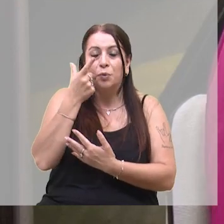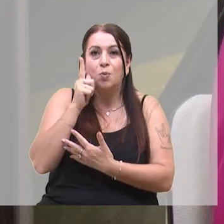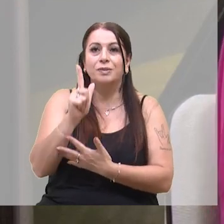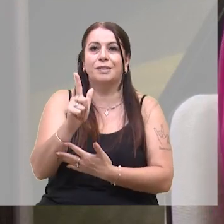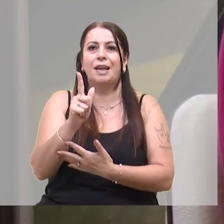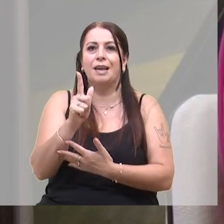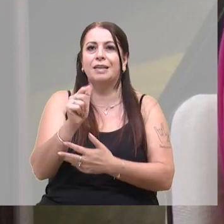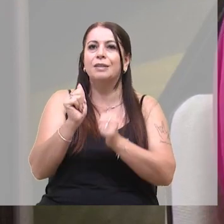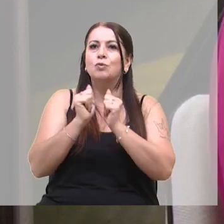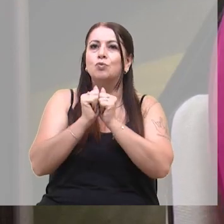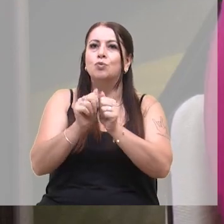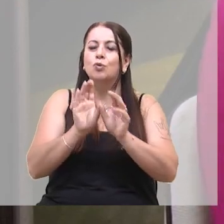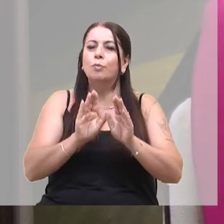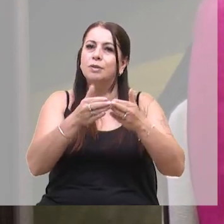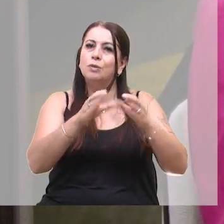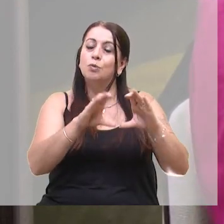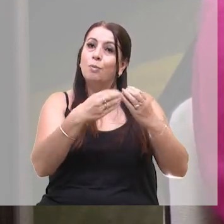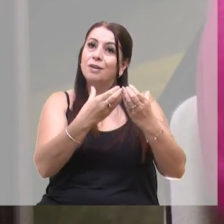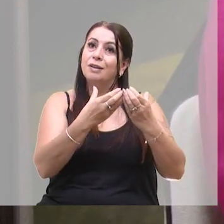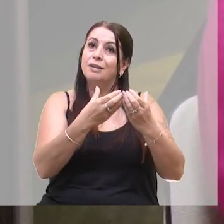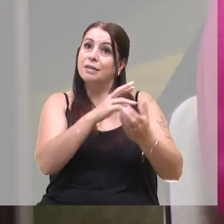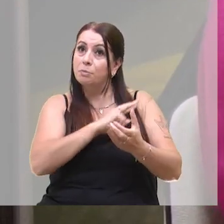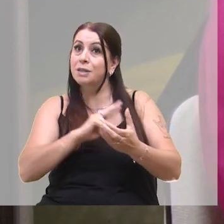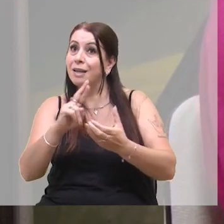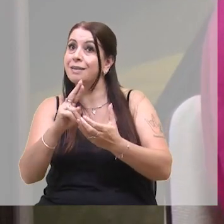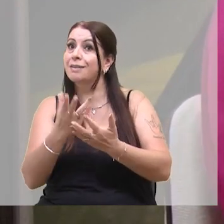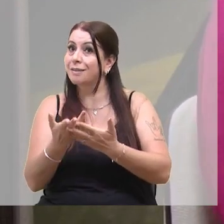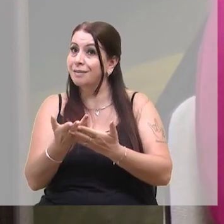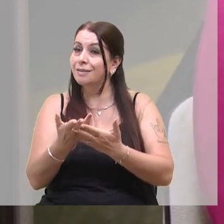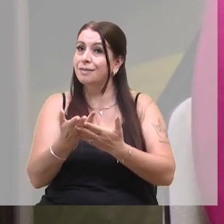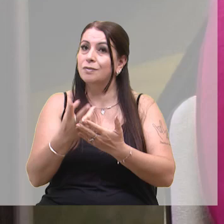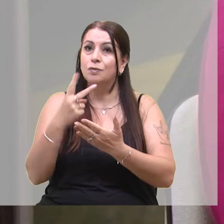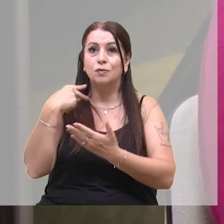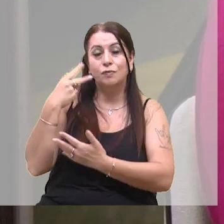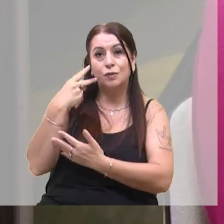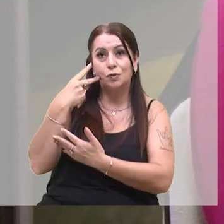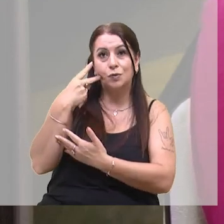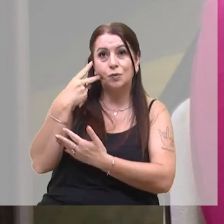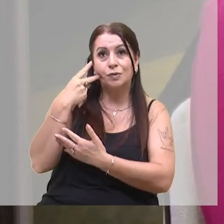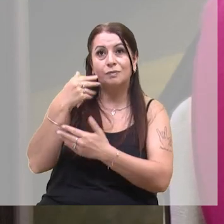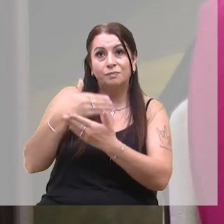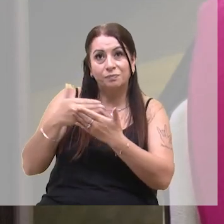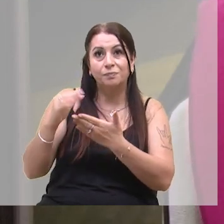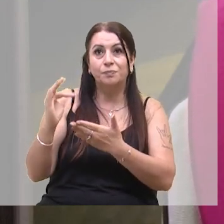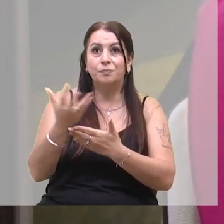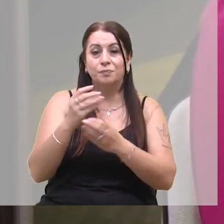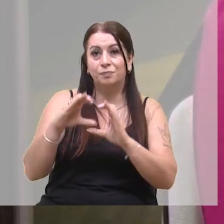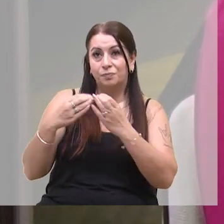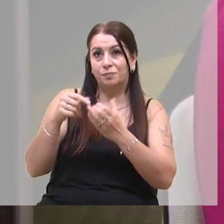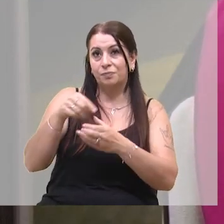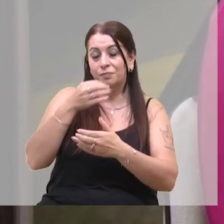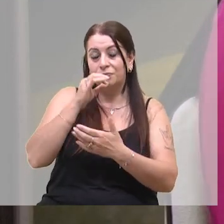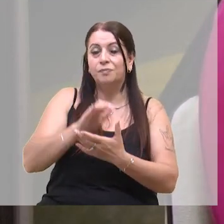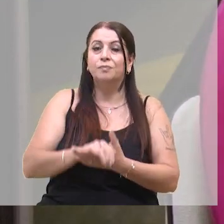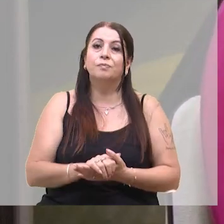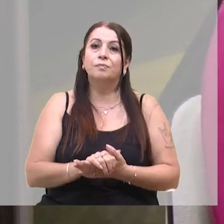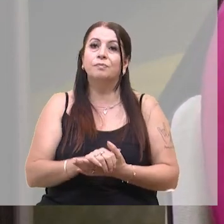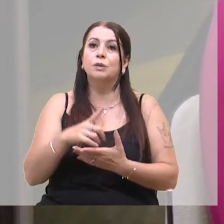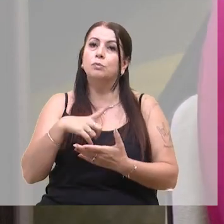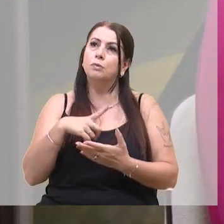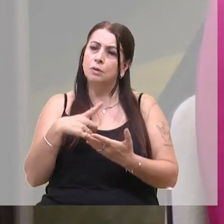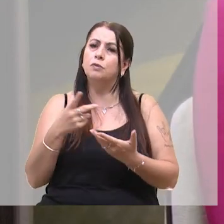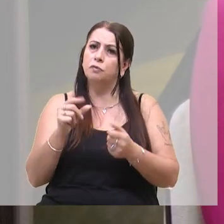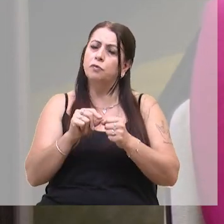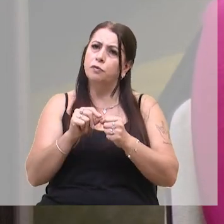a gente também consegue, né, estar na comissão comunitária e representando os vereadores e, a partir deles, toda a comunidade de